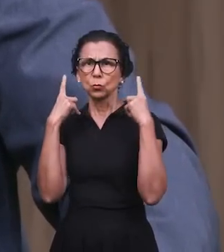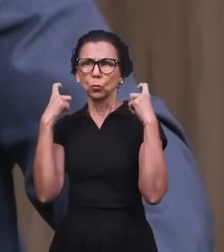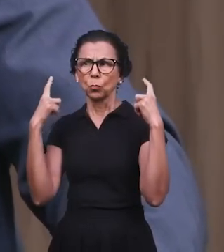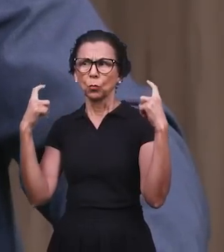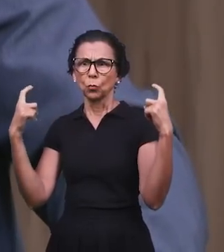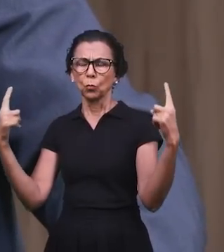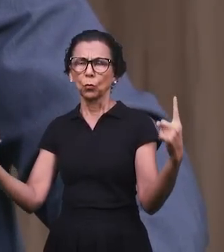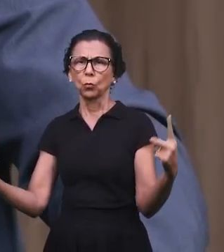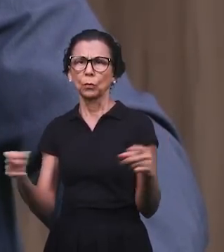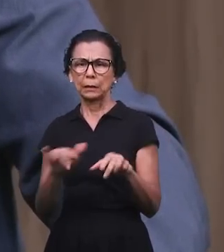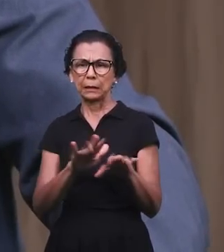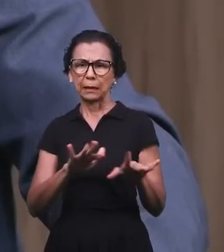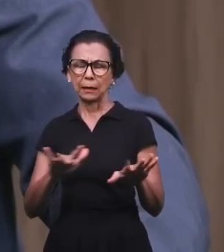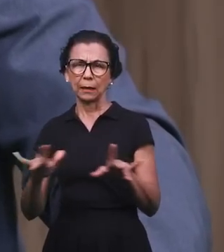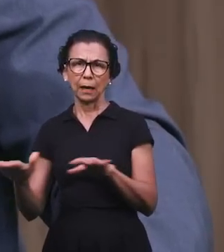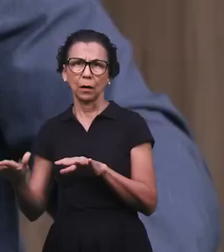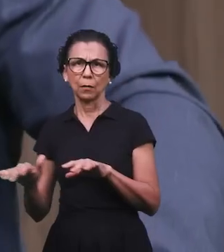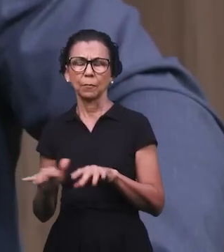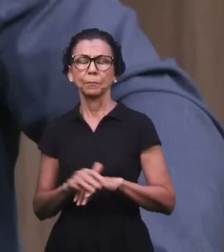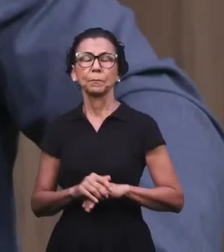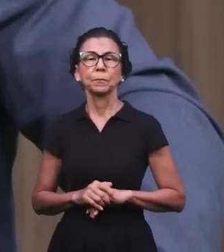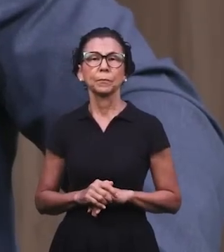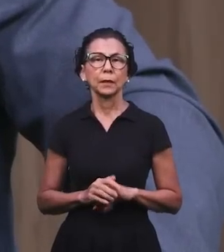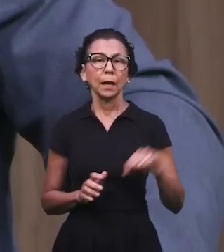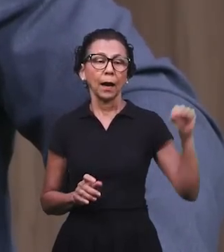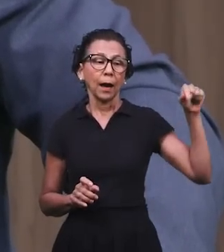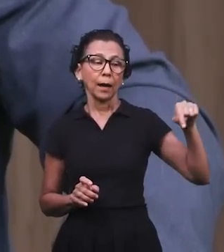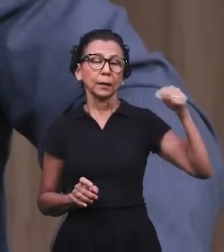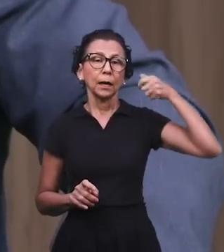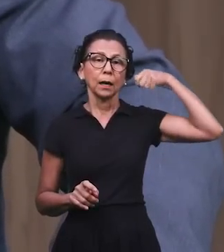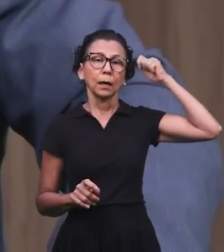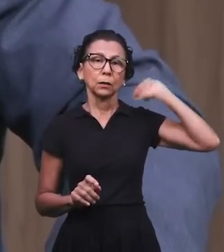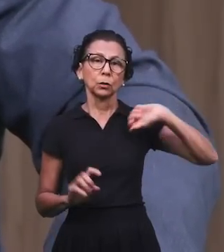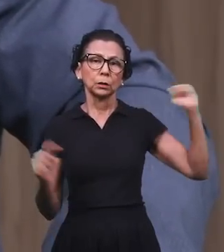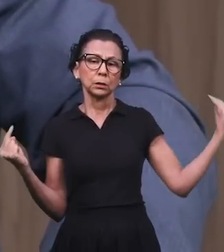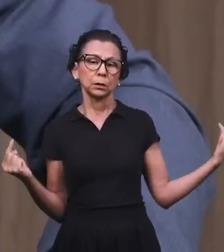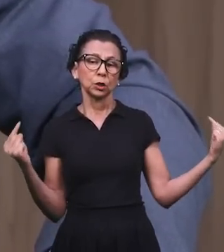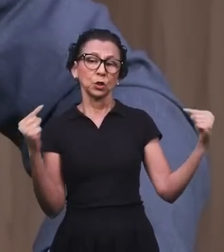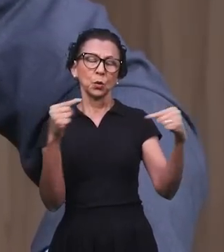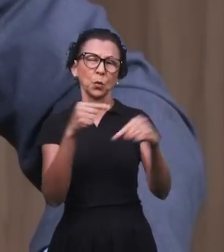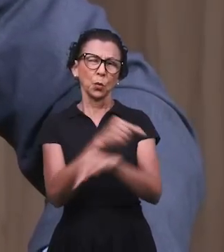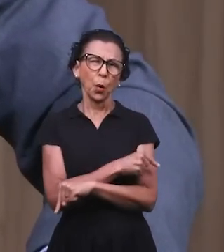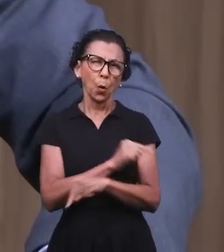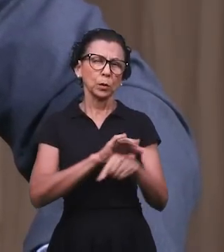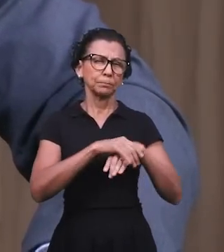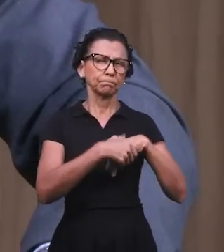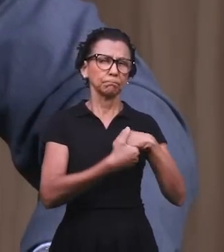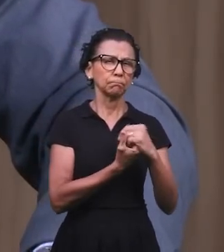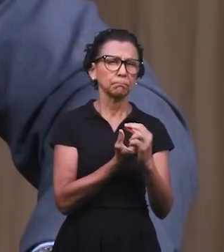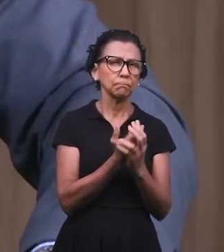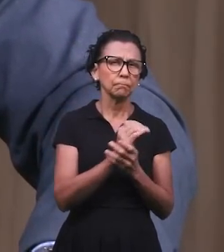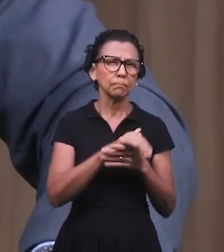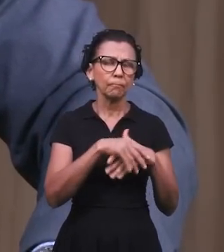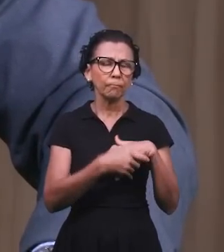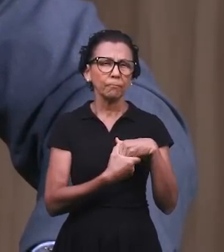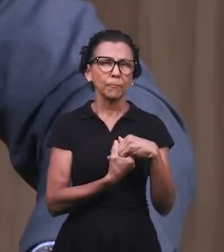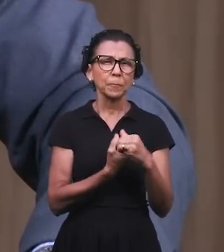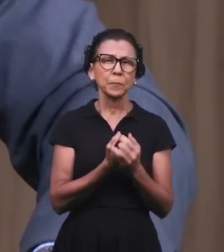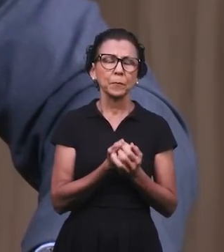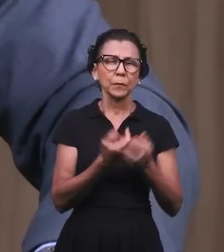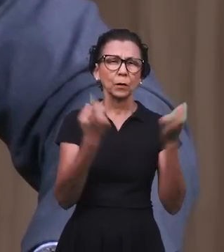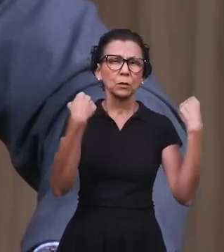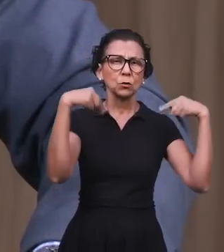uma oposição. A usurpar, a morte das ovelhas, aqueles que estavam